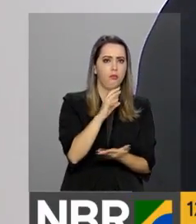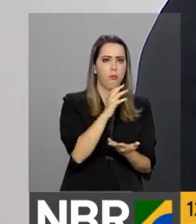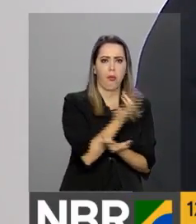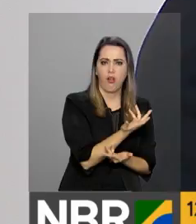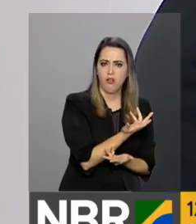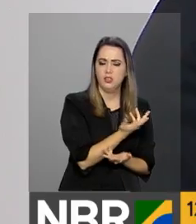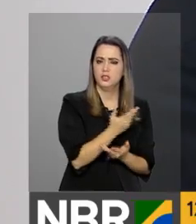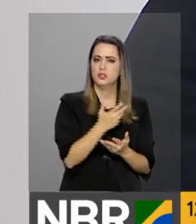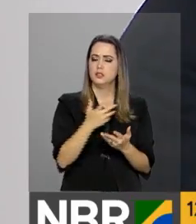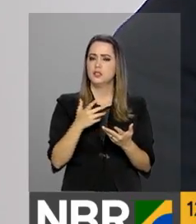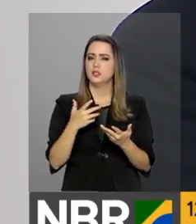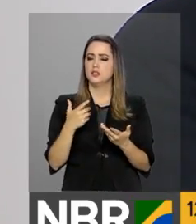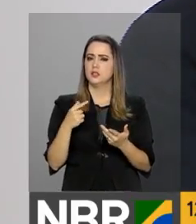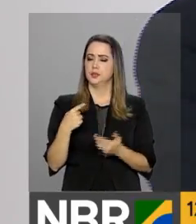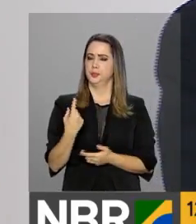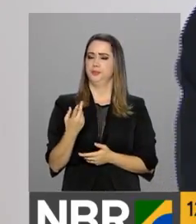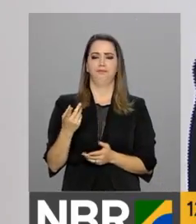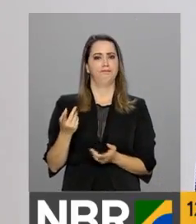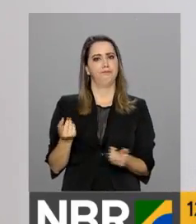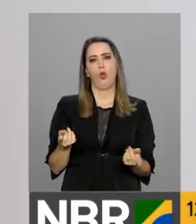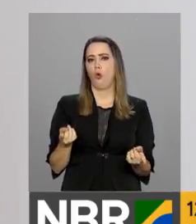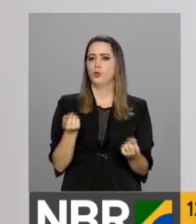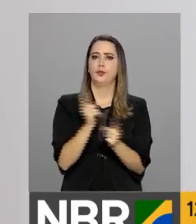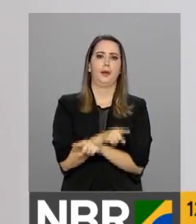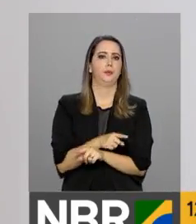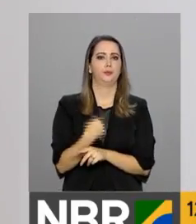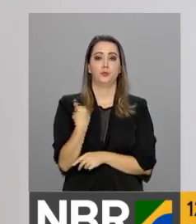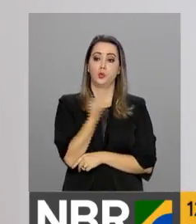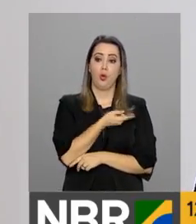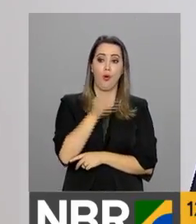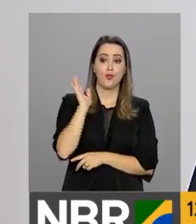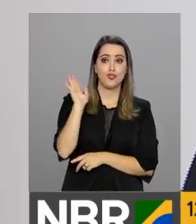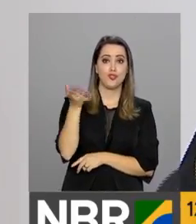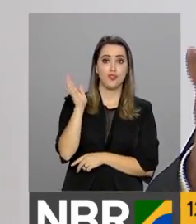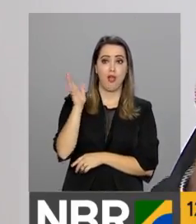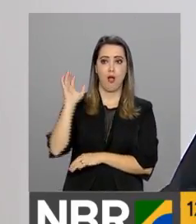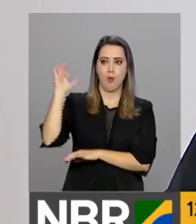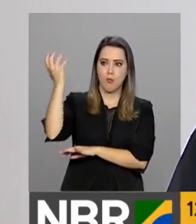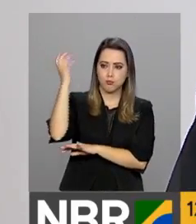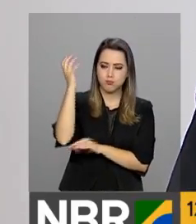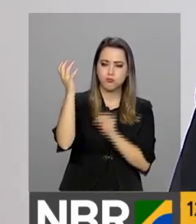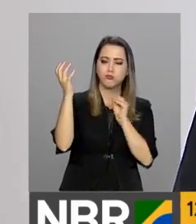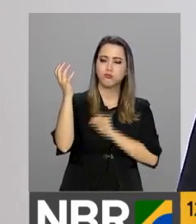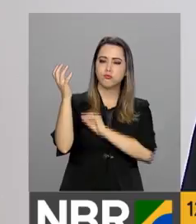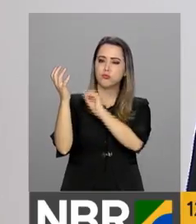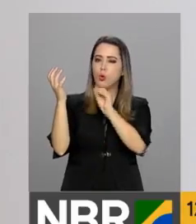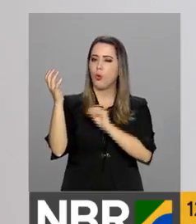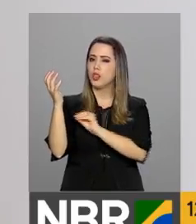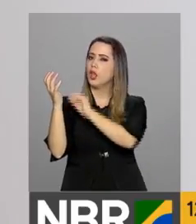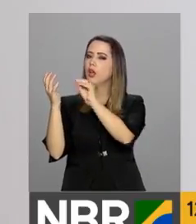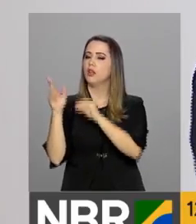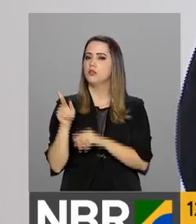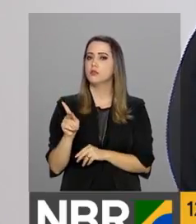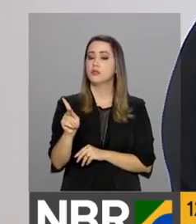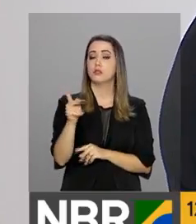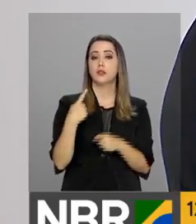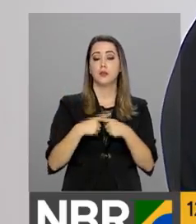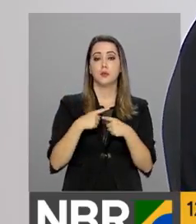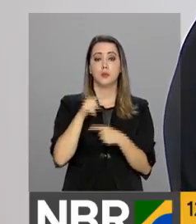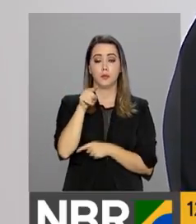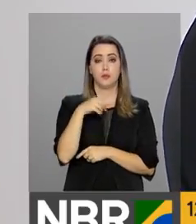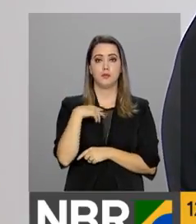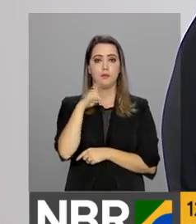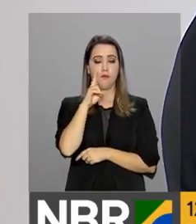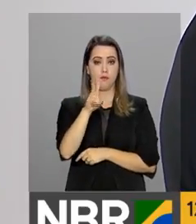o mês a lei nós todos e assim ele recebia os cumprimentos efusivos pela que ele acabou de alcatrazes